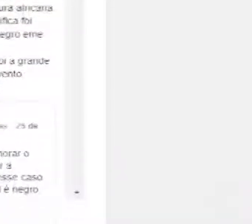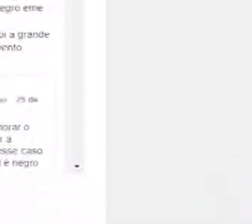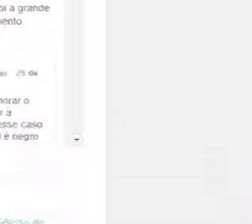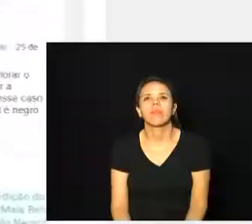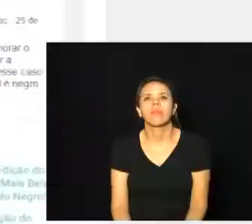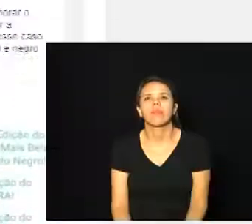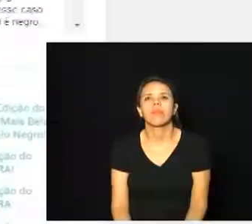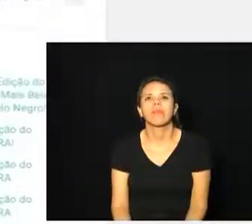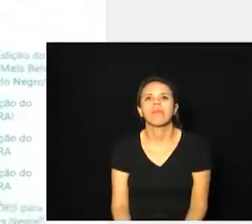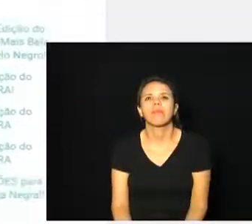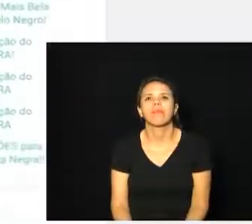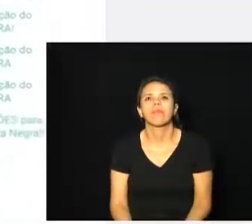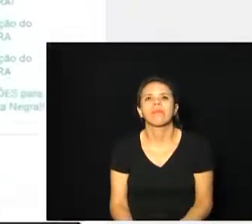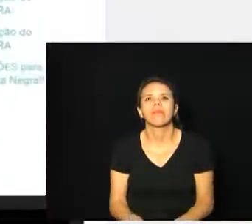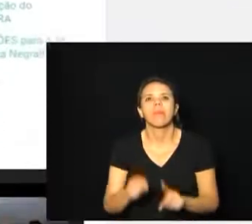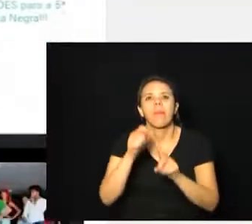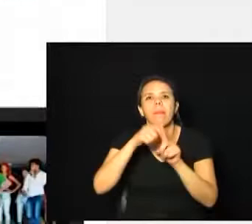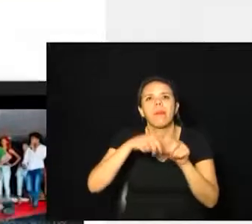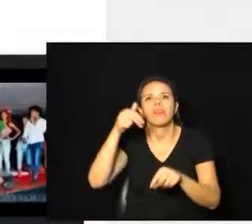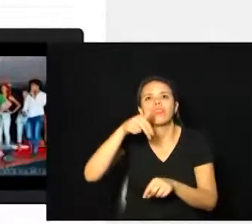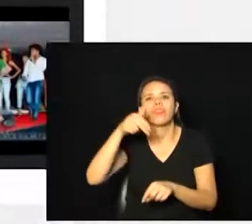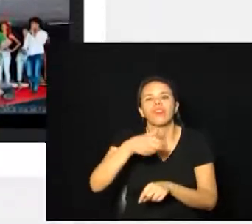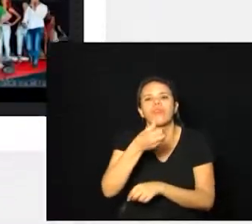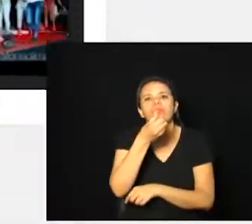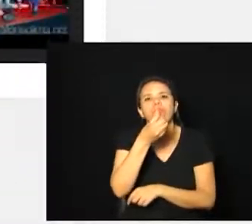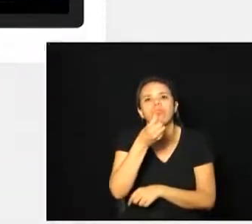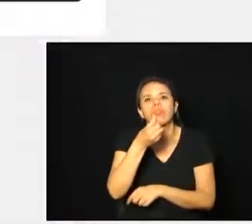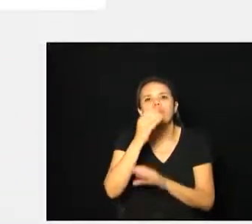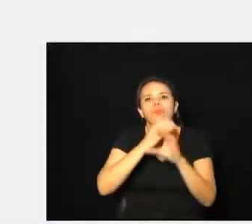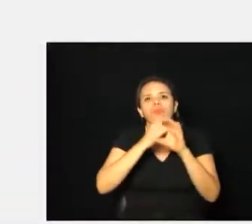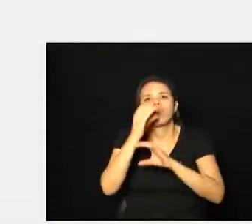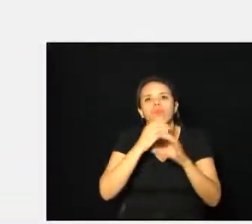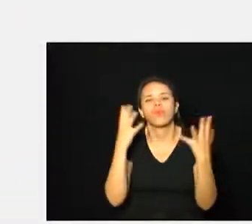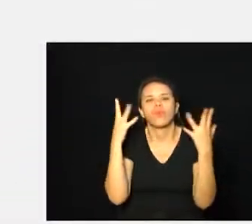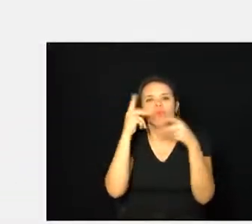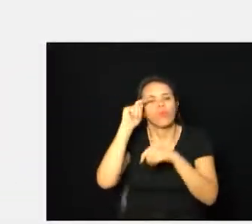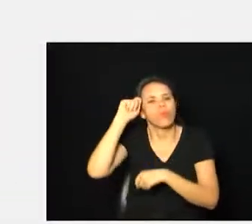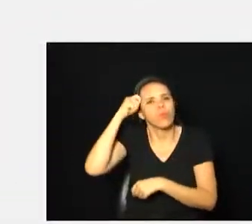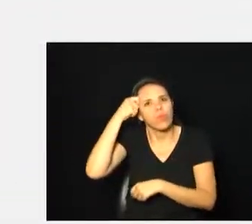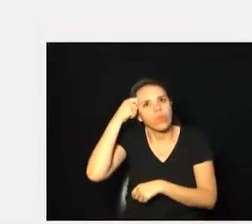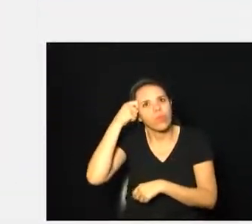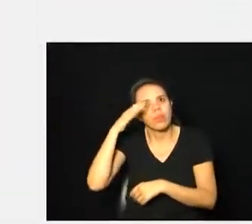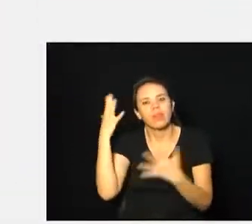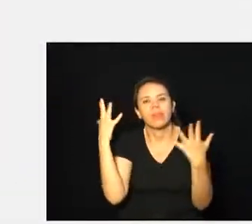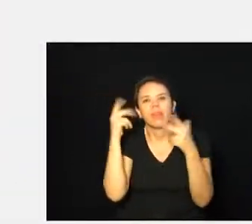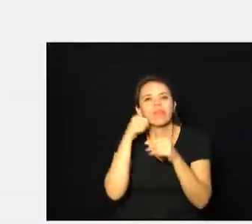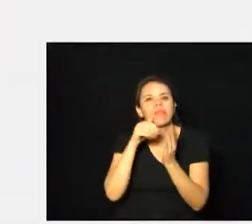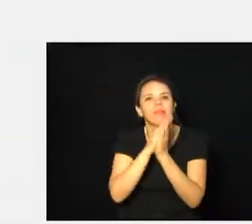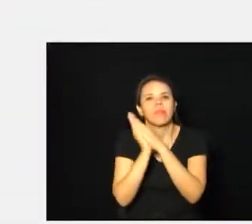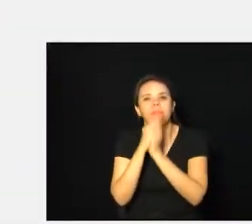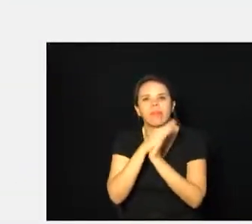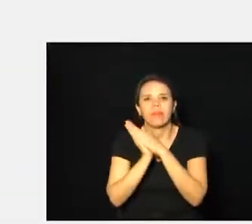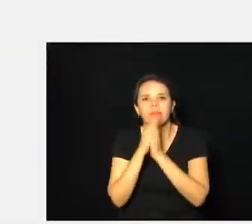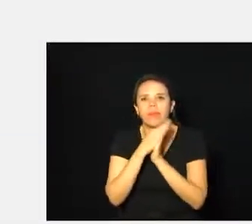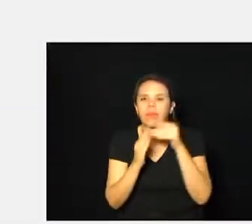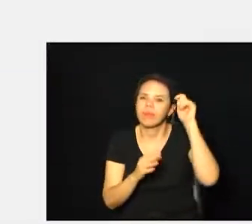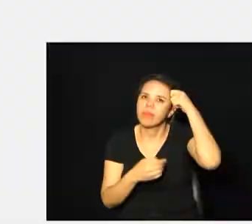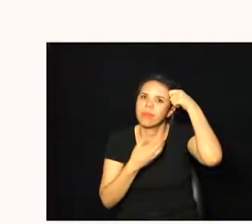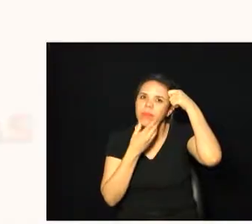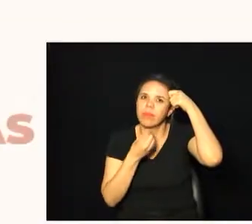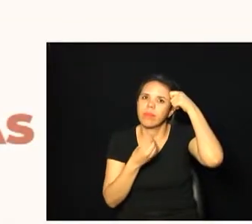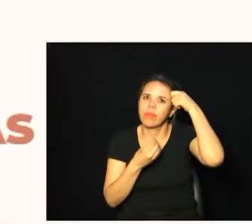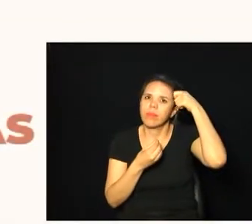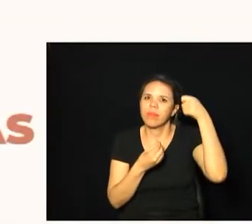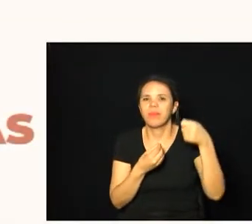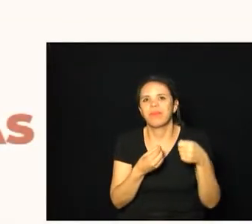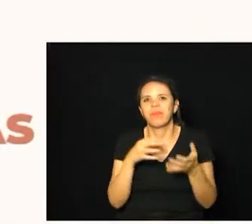No mês de novembro será realizado a 6ª edição do concurso de Beleza Negra, a mais bela bonequinha afro e o mais belo negro.